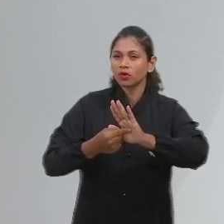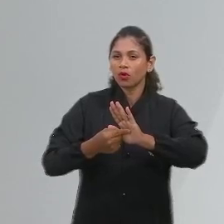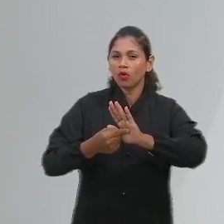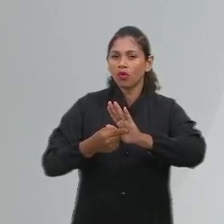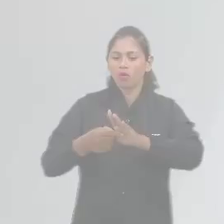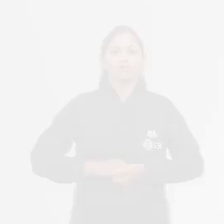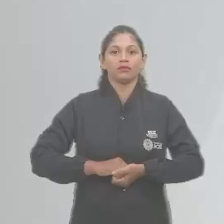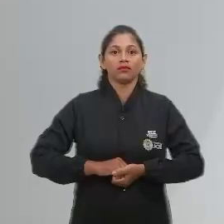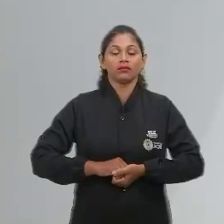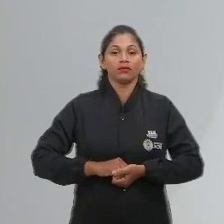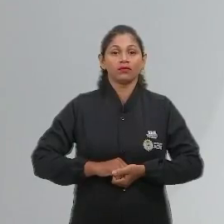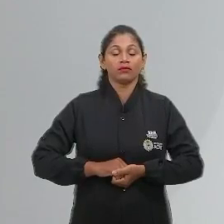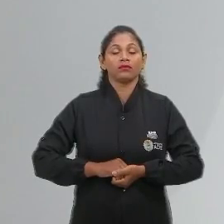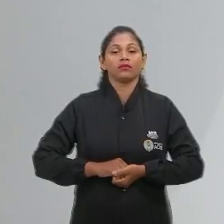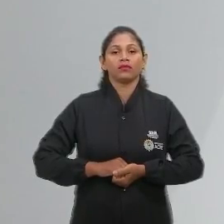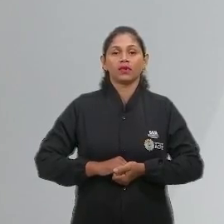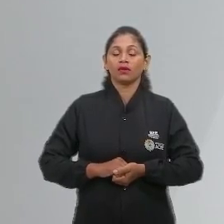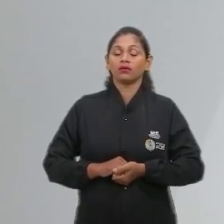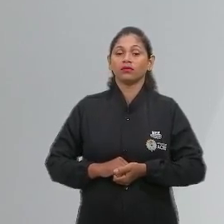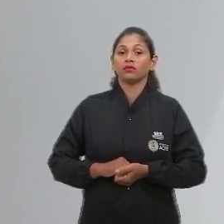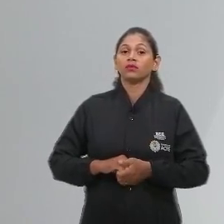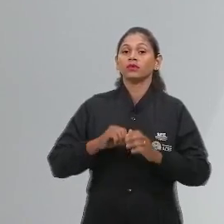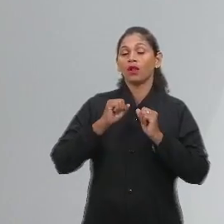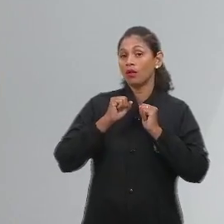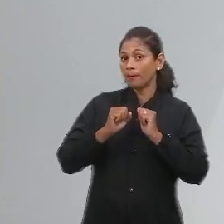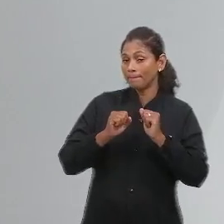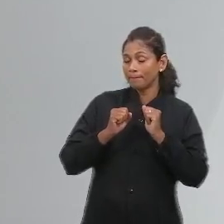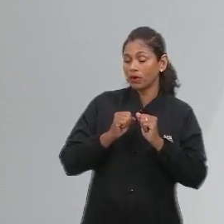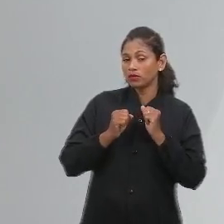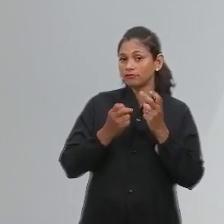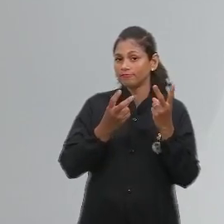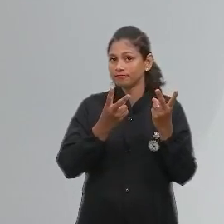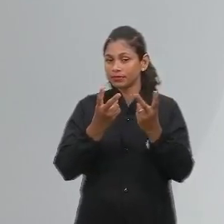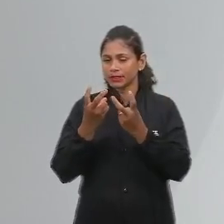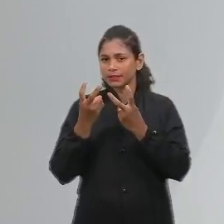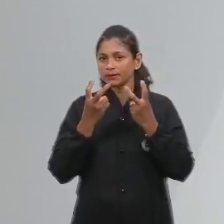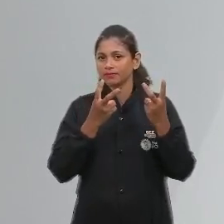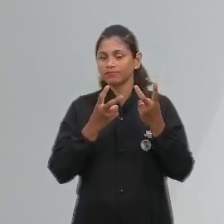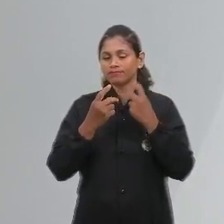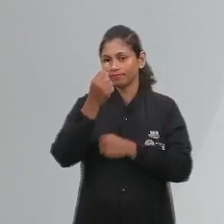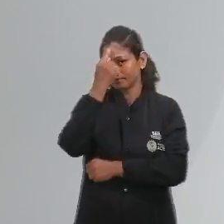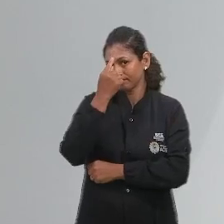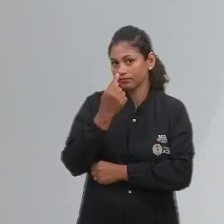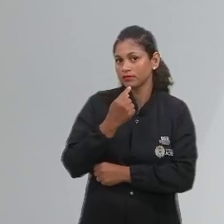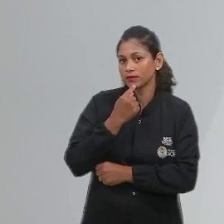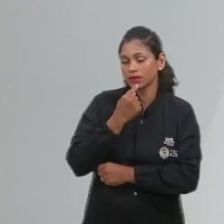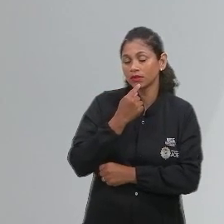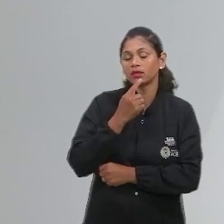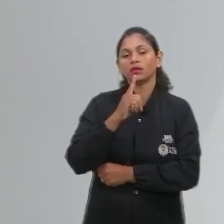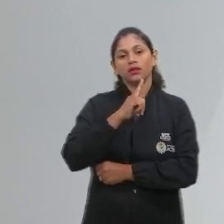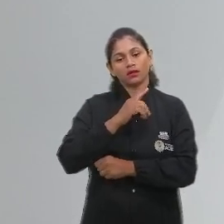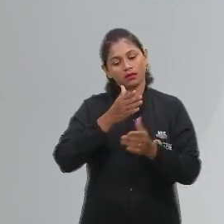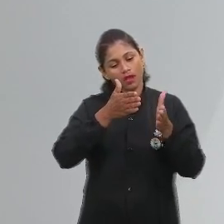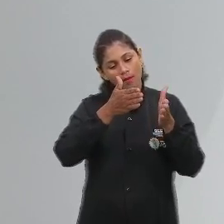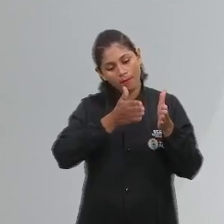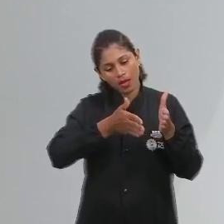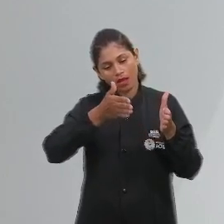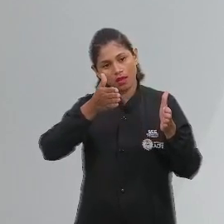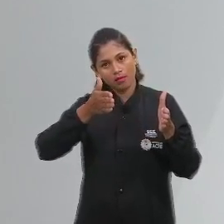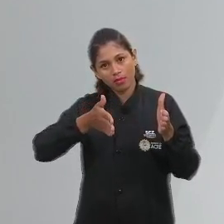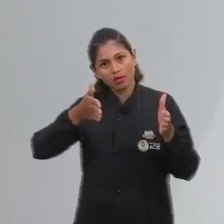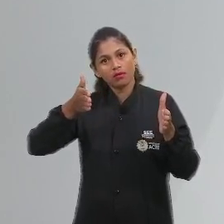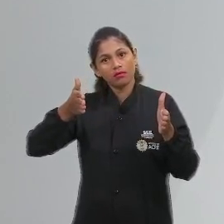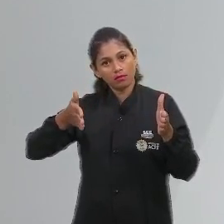ser adotado. Conforme vocês podem observar nessa imagem, nós temos aí um caminho, né, um passo a